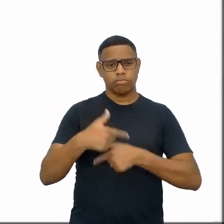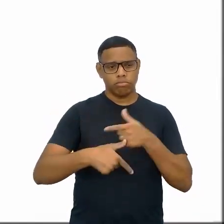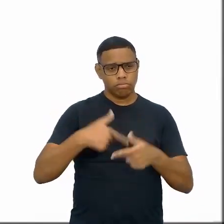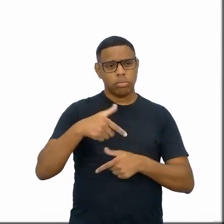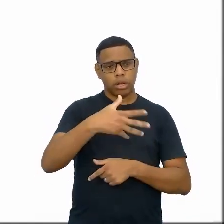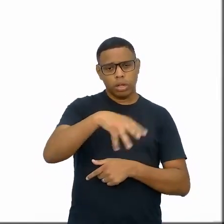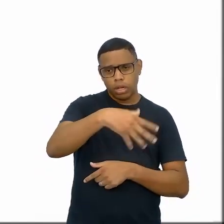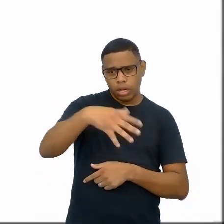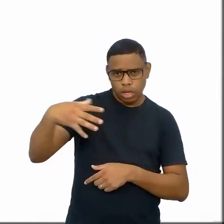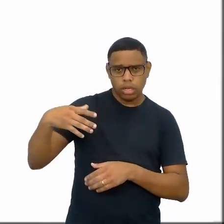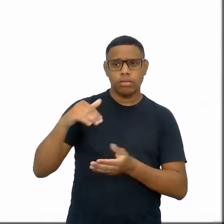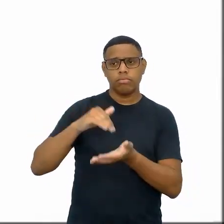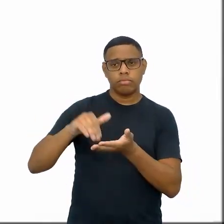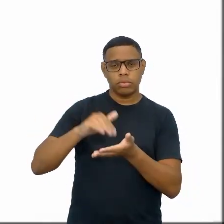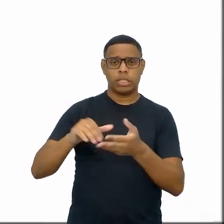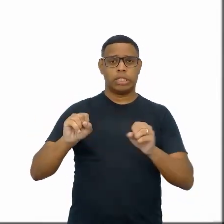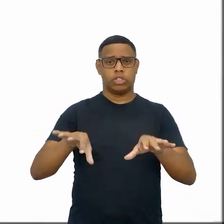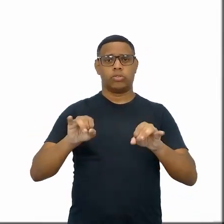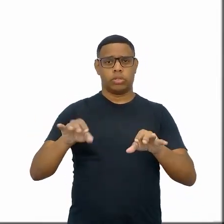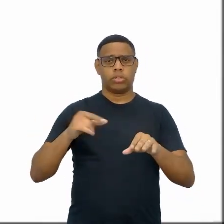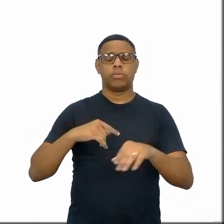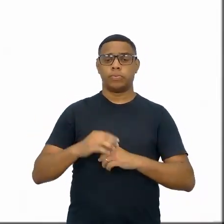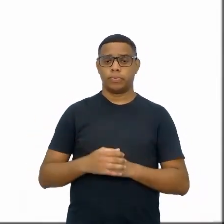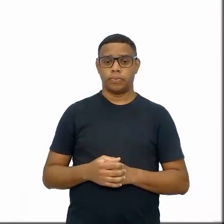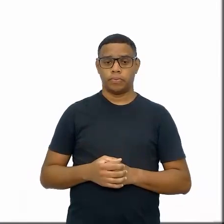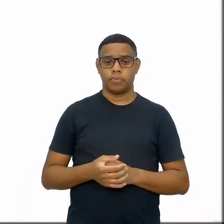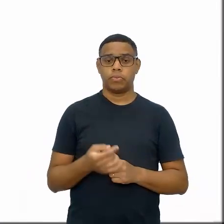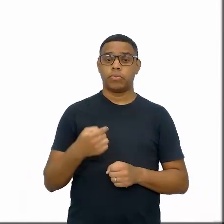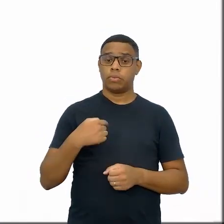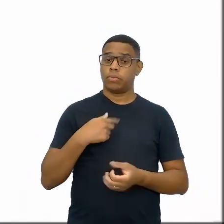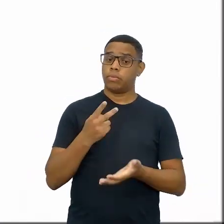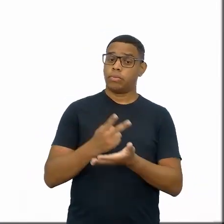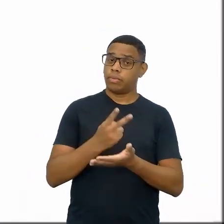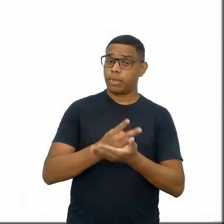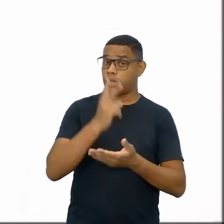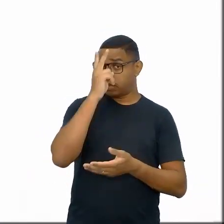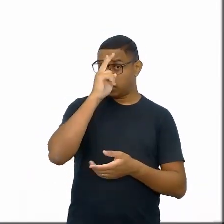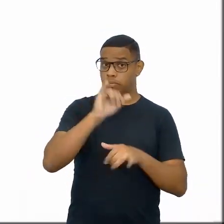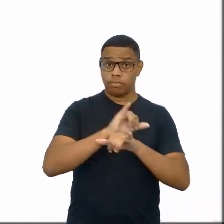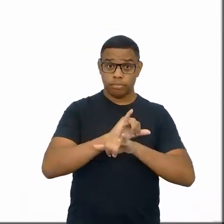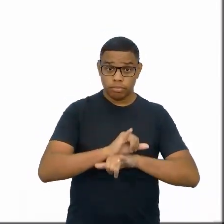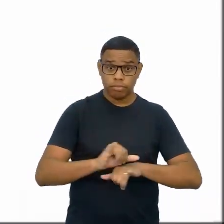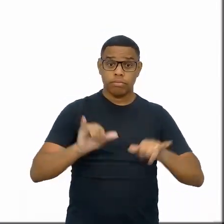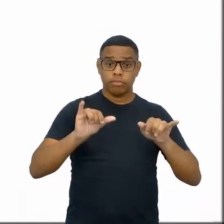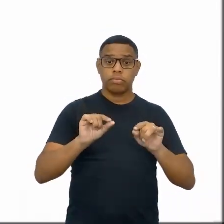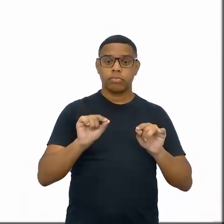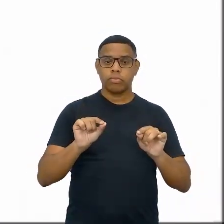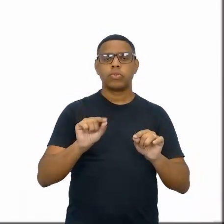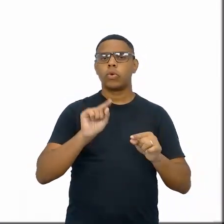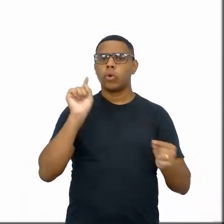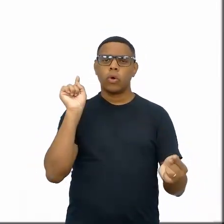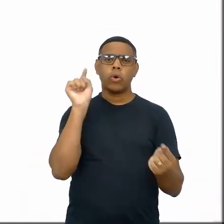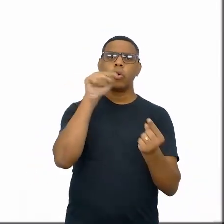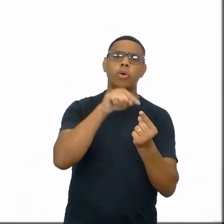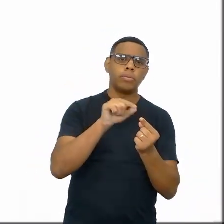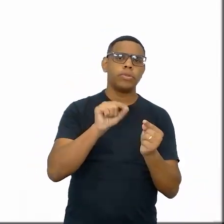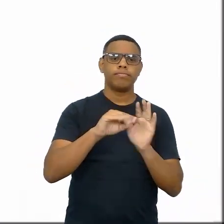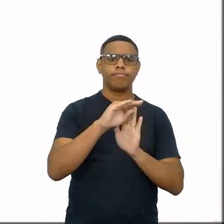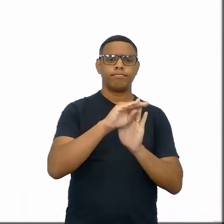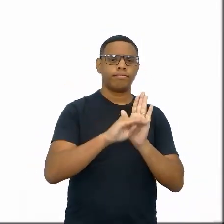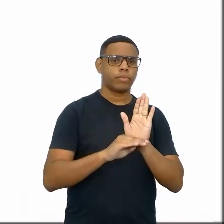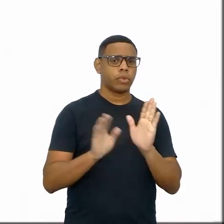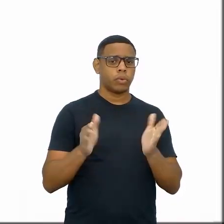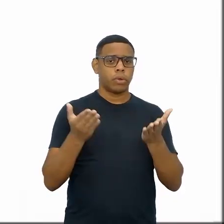formativas pela nossa Secretaria da Educação. Estarei sempre também lembrando vocês aqui do maior objetivo desse programa,